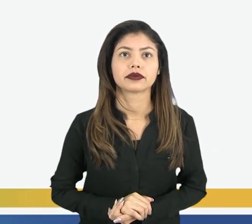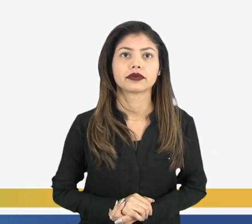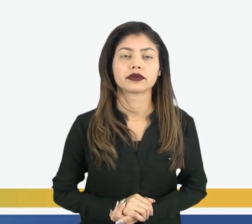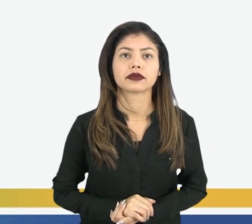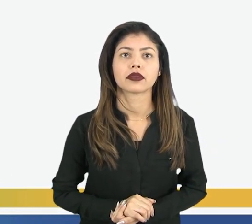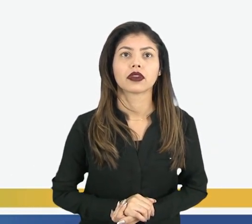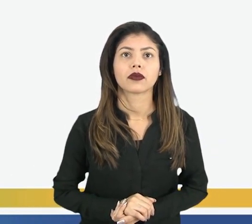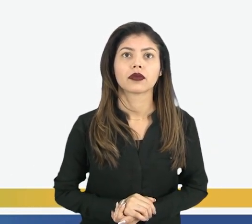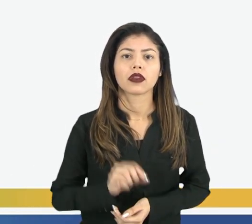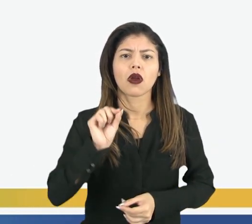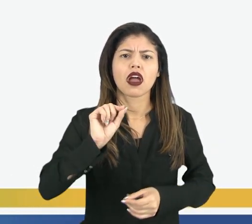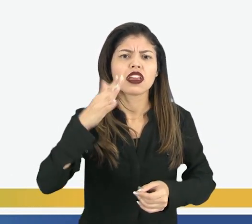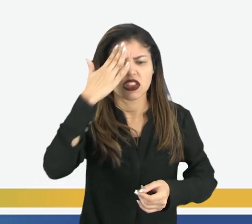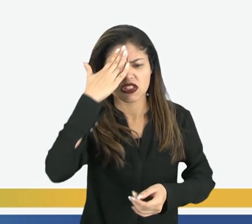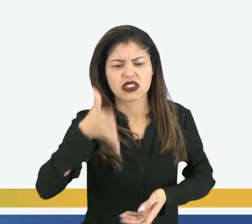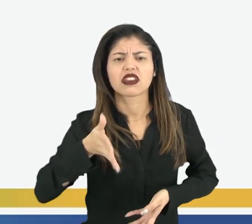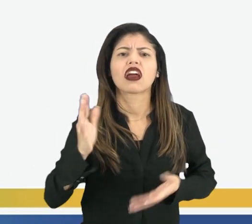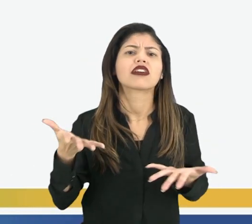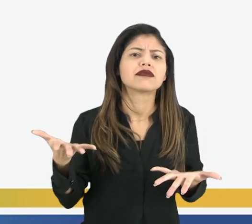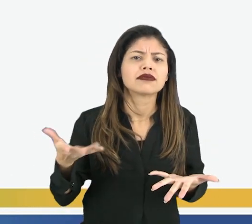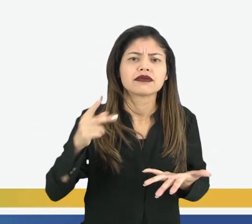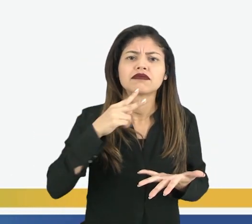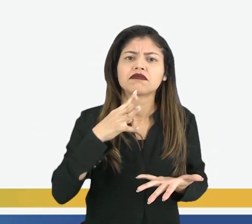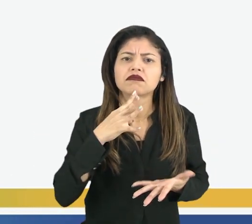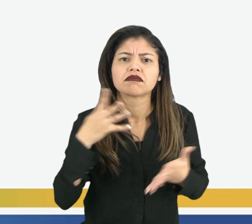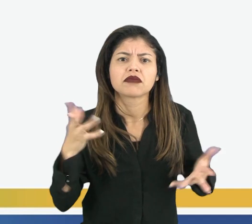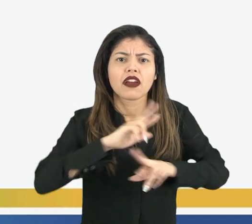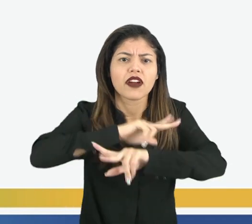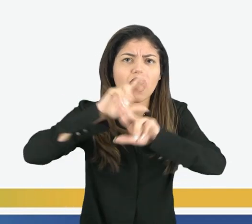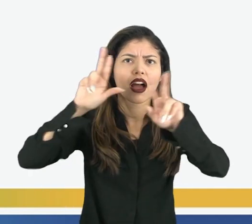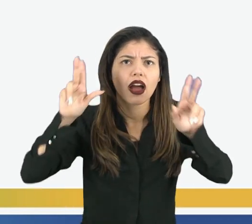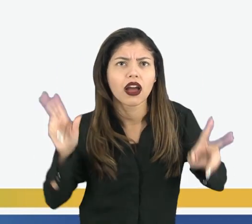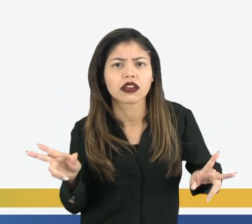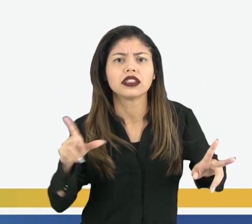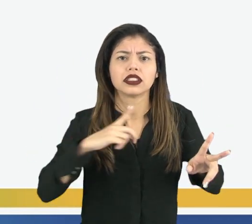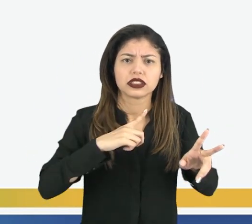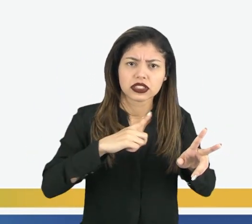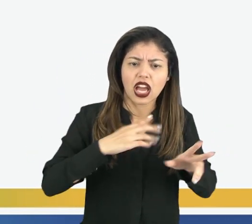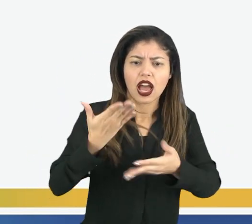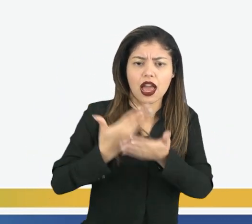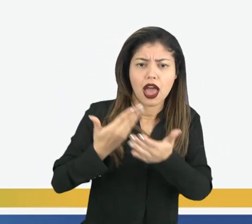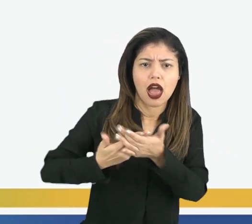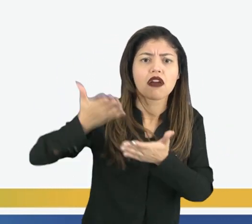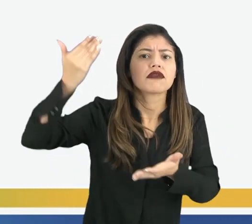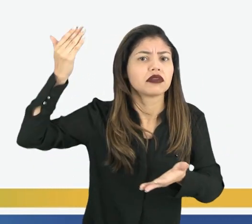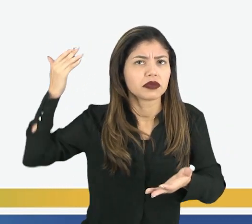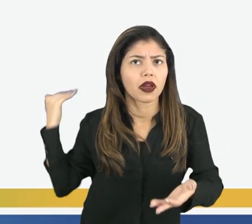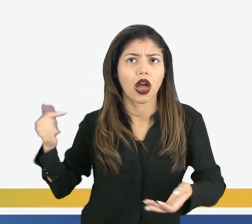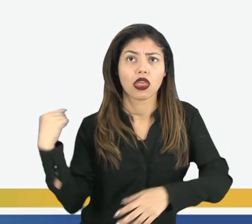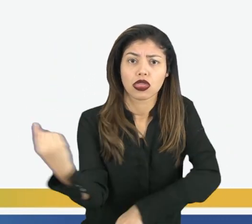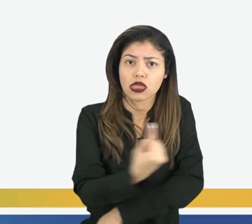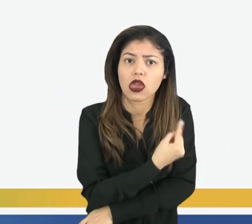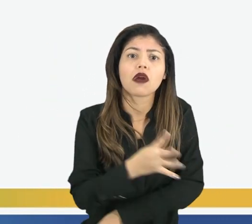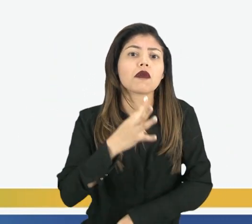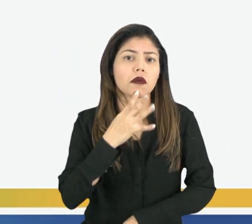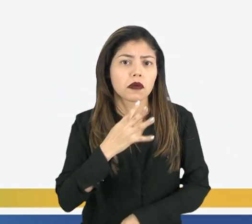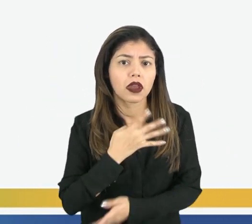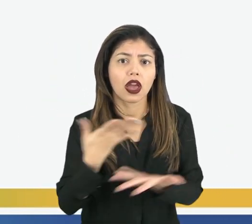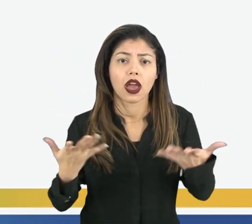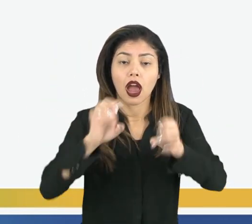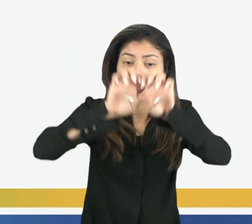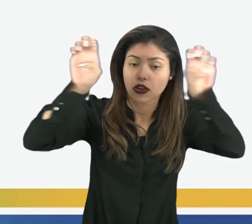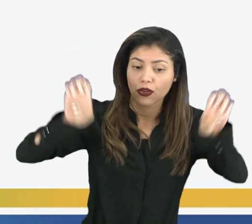O que nós já sabemos sobre poemas? Nós conhecemos vários tipos nas aulas anteriores. Nós conhecemos a estrutura